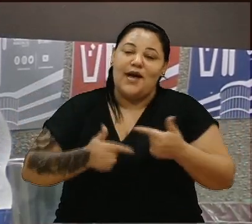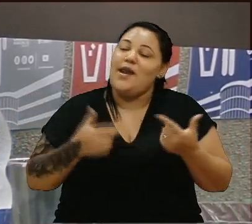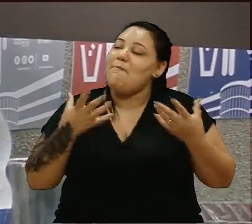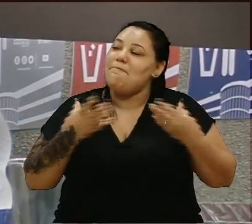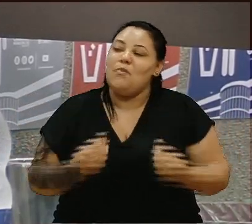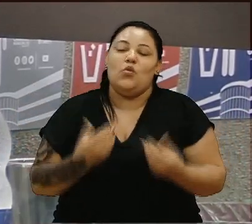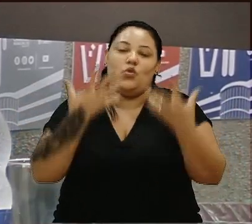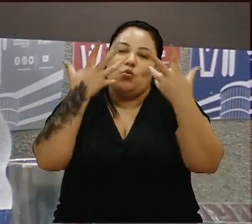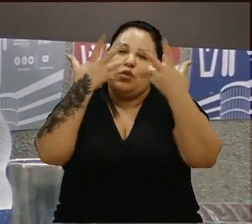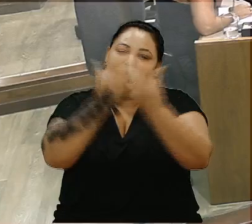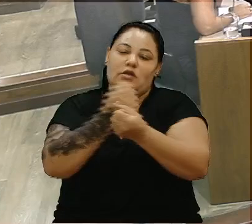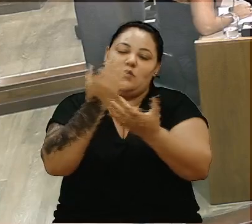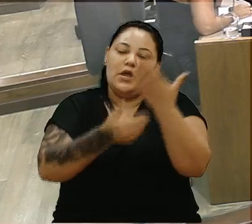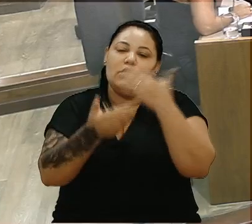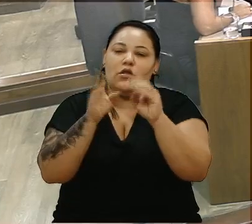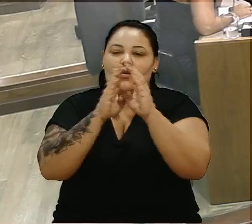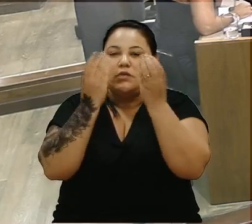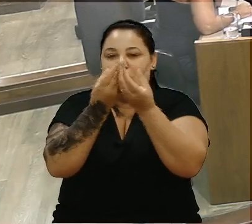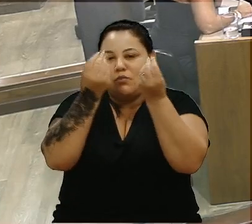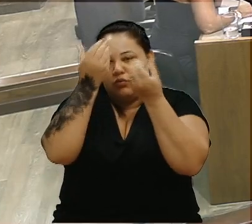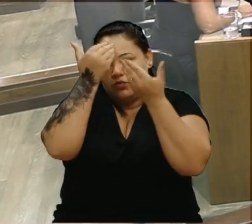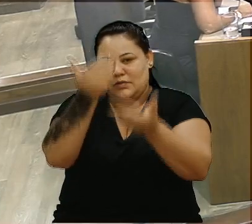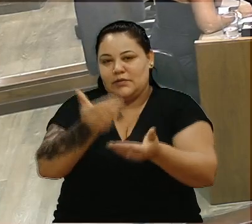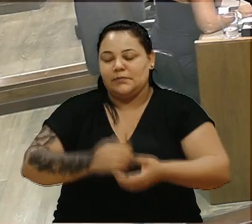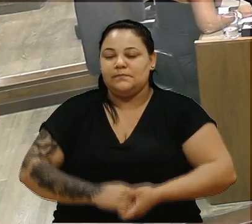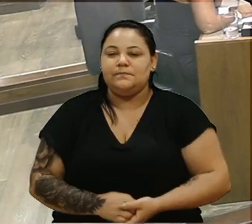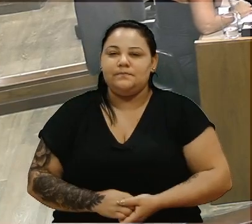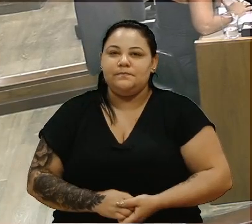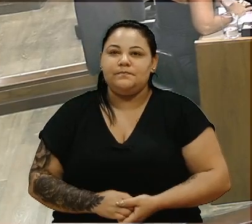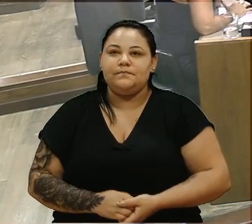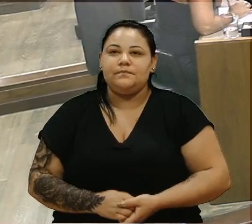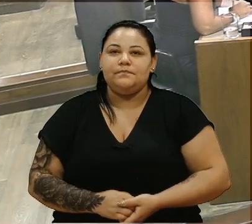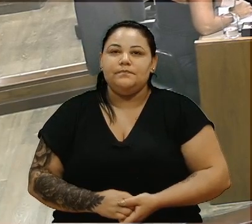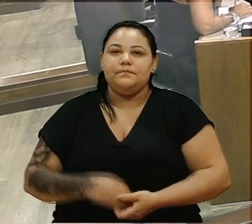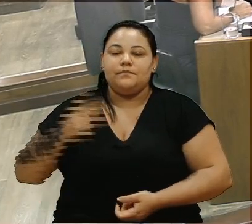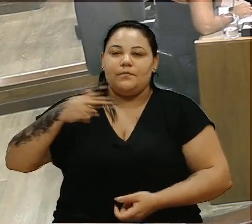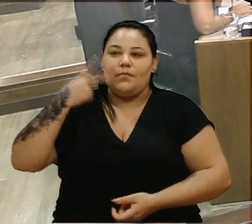bonito para toda a comunidade. Obrigado. Obrigado, vereador Capitão Ramon. Era isso, senhor presidente, muito obrigado.